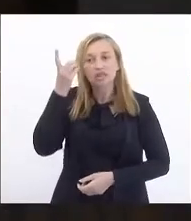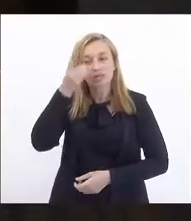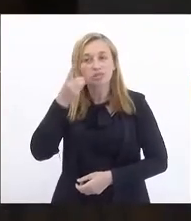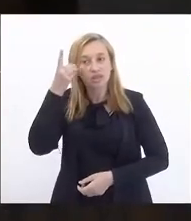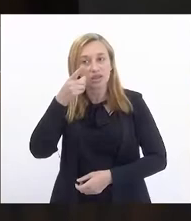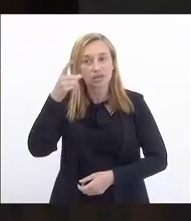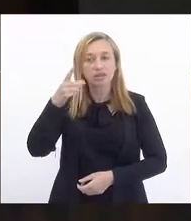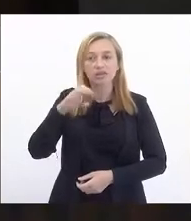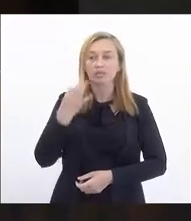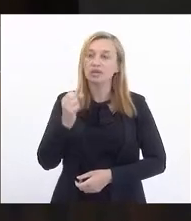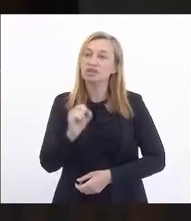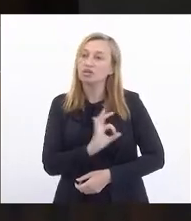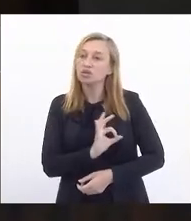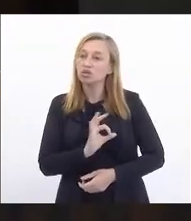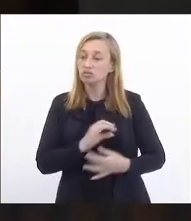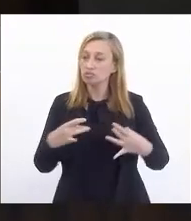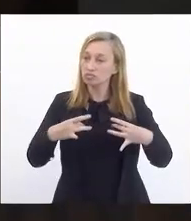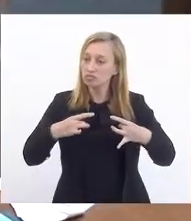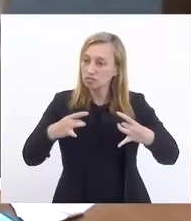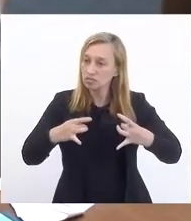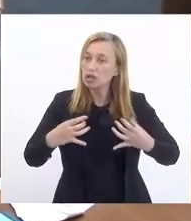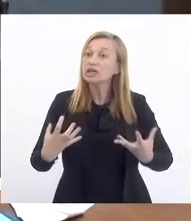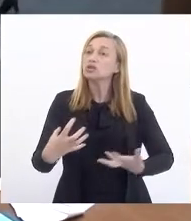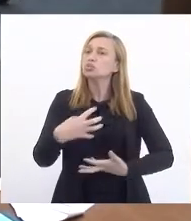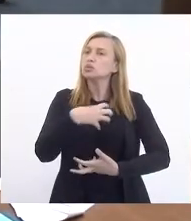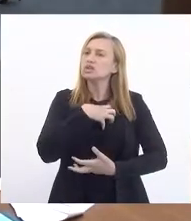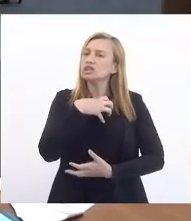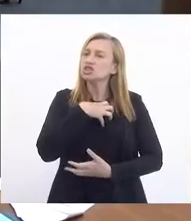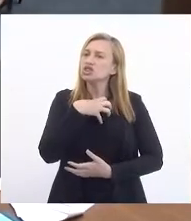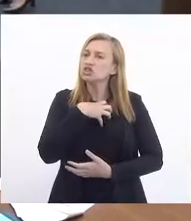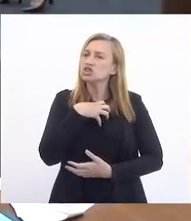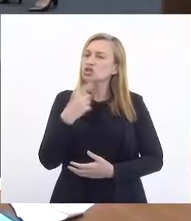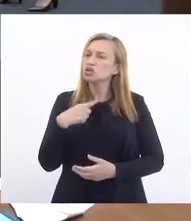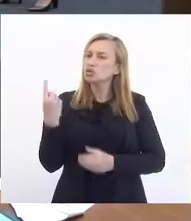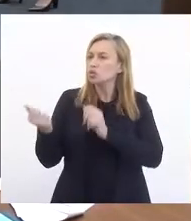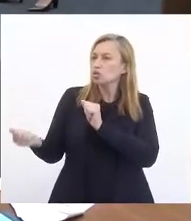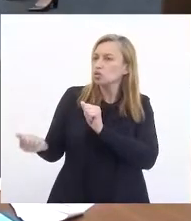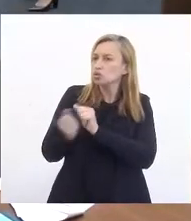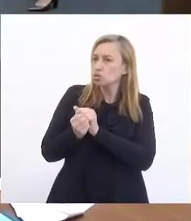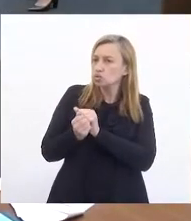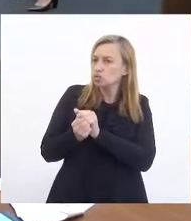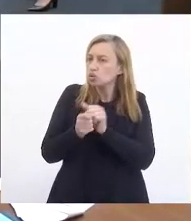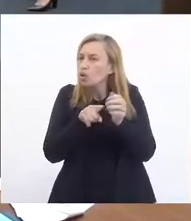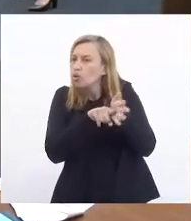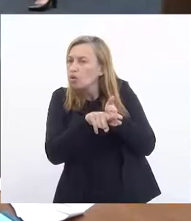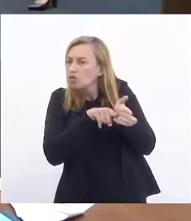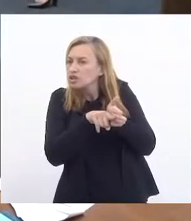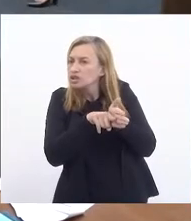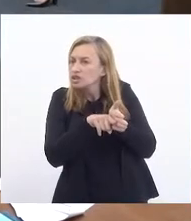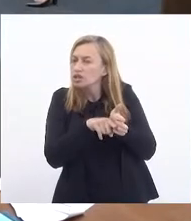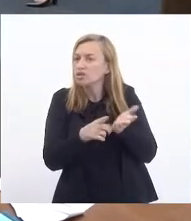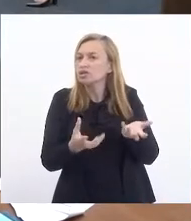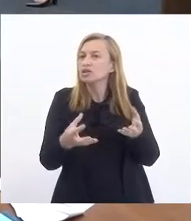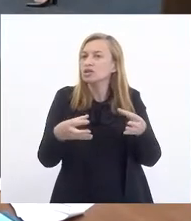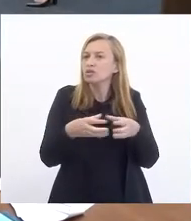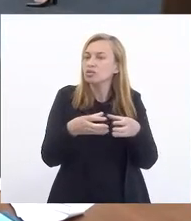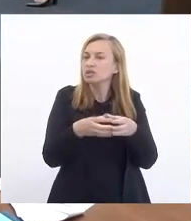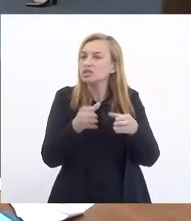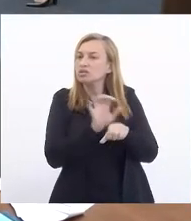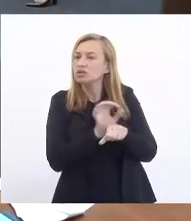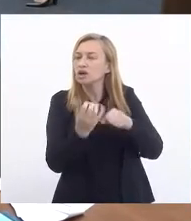Rocha de me colocar à disposição no sentido de estarmos juntos como ficamos na época da comissão da covid